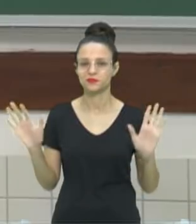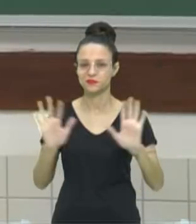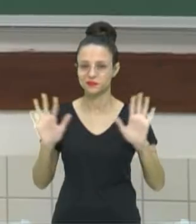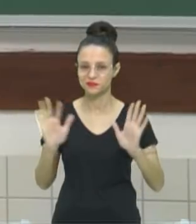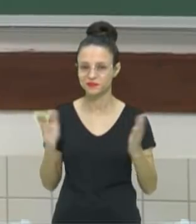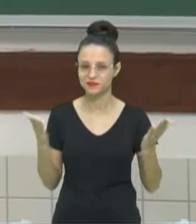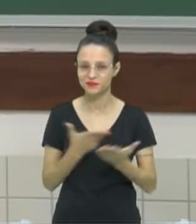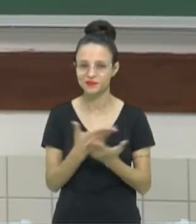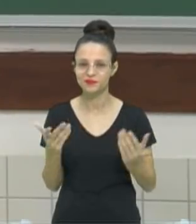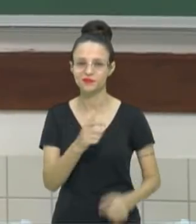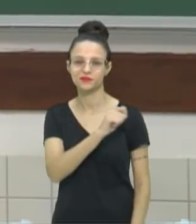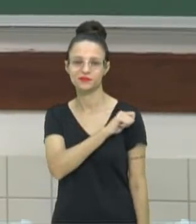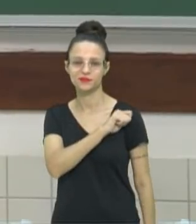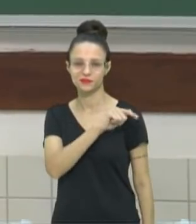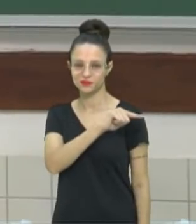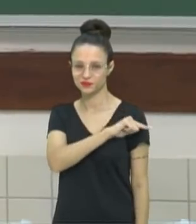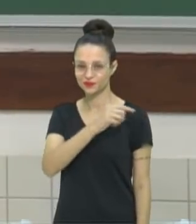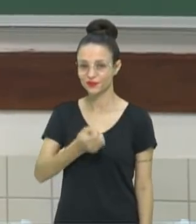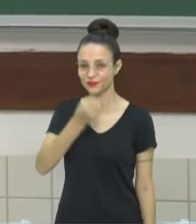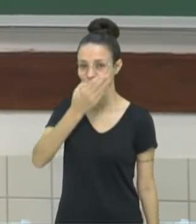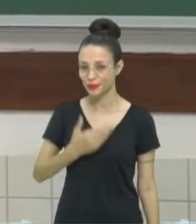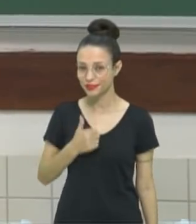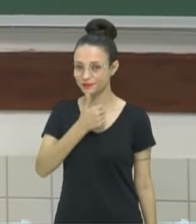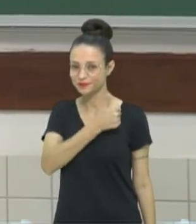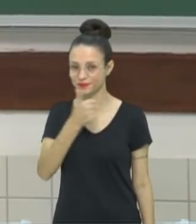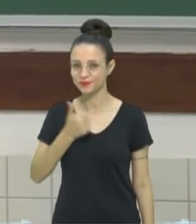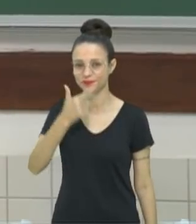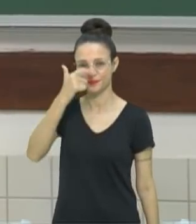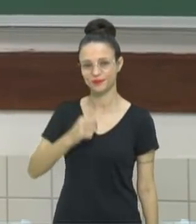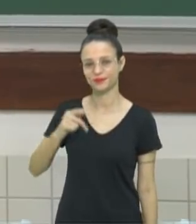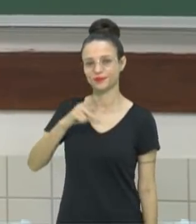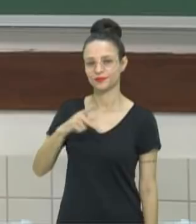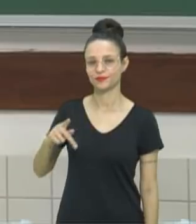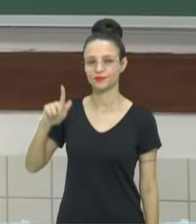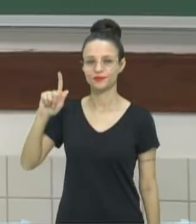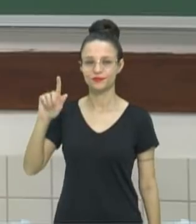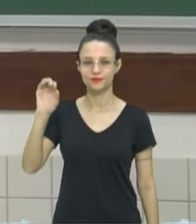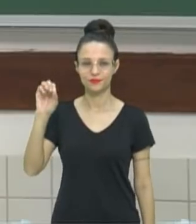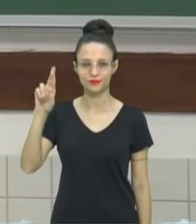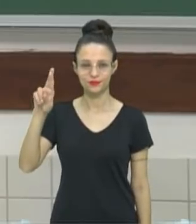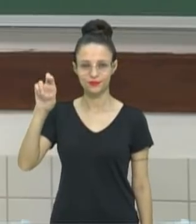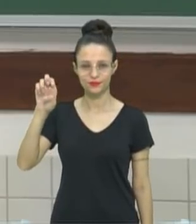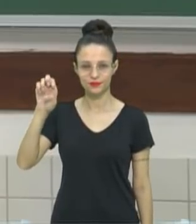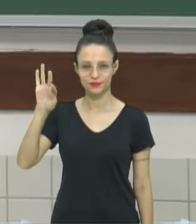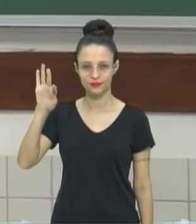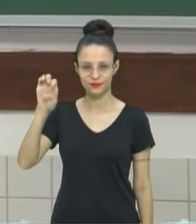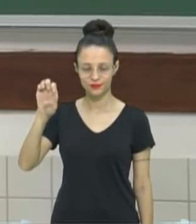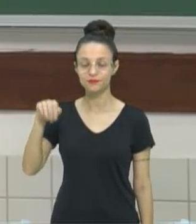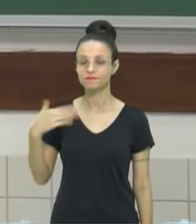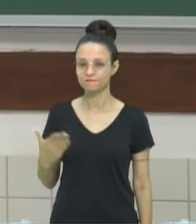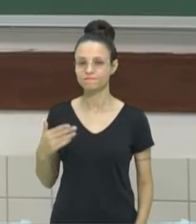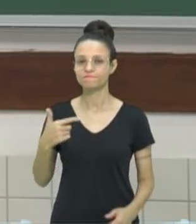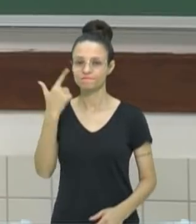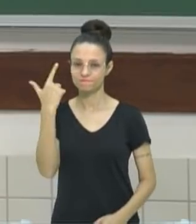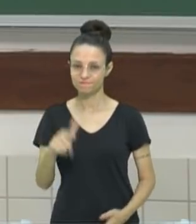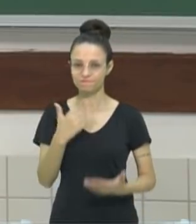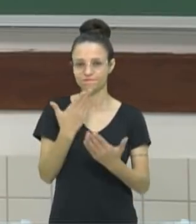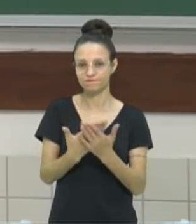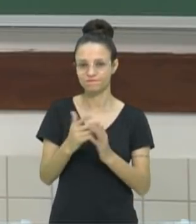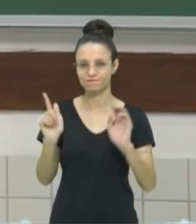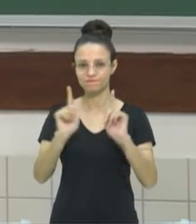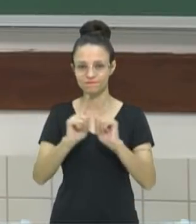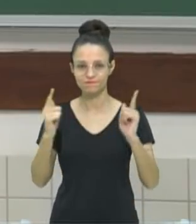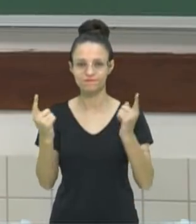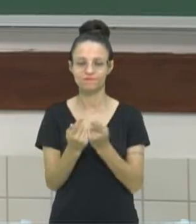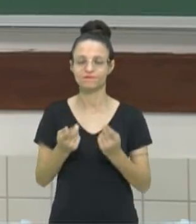Olá, meus queridos alunos do 7º ano, tudo bem com vocês? Professora Gorete Wozniak, mais uma aula de Geografia e ainda vamos